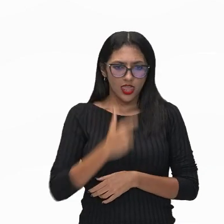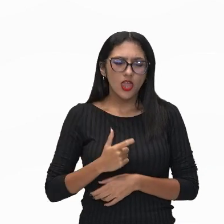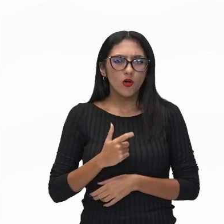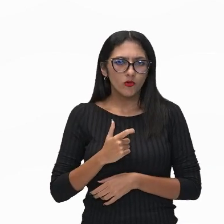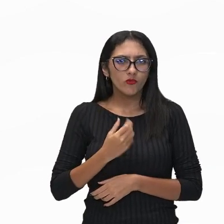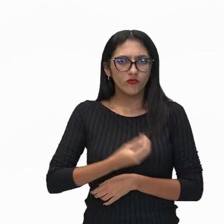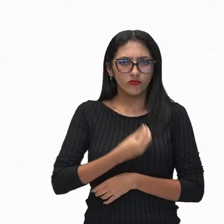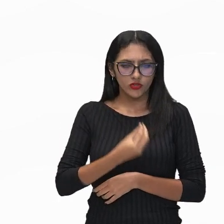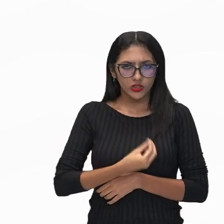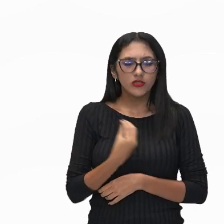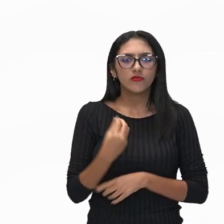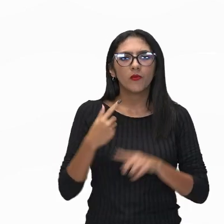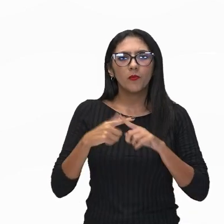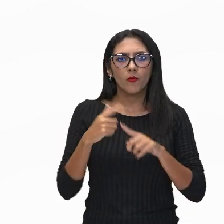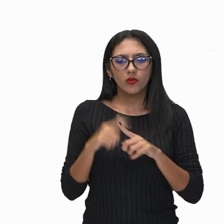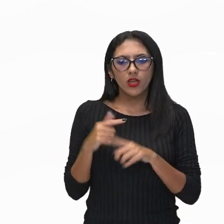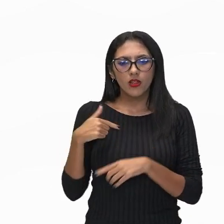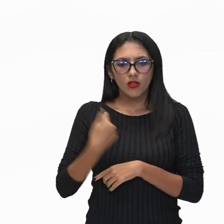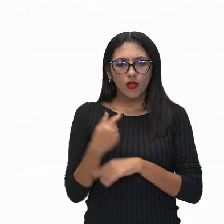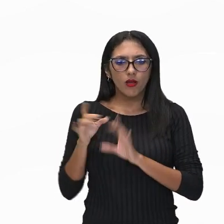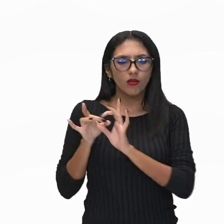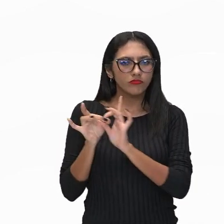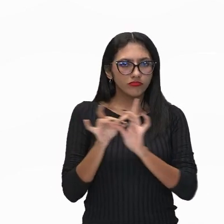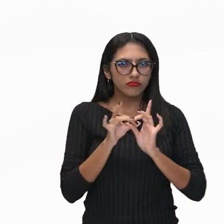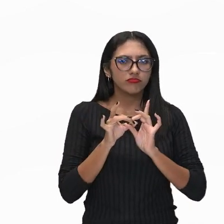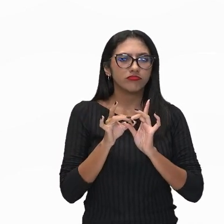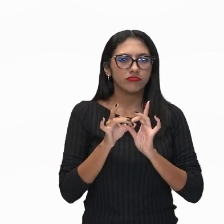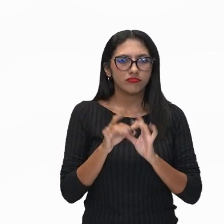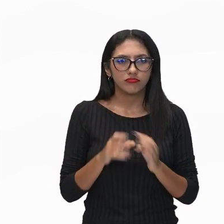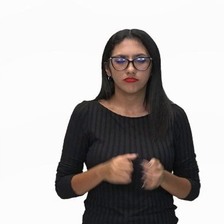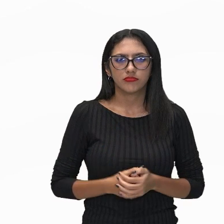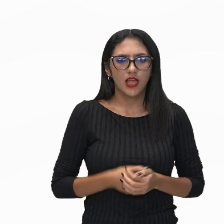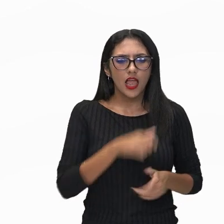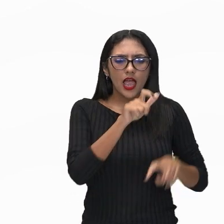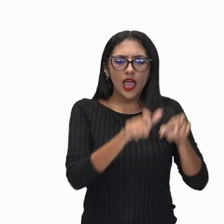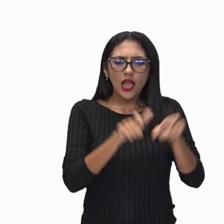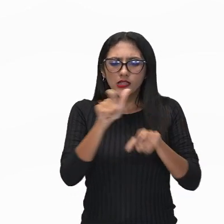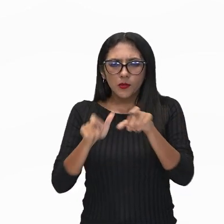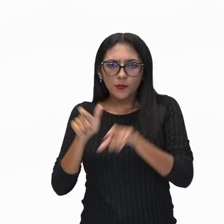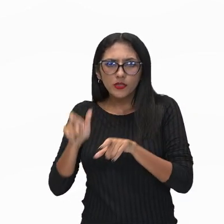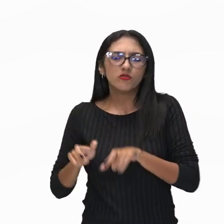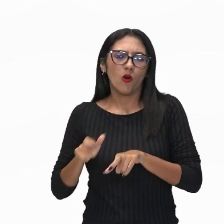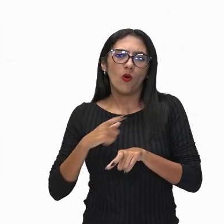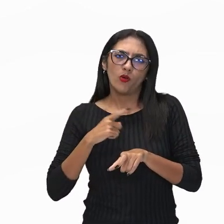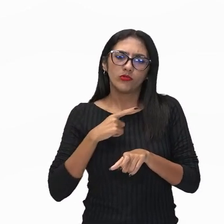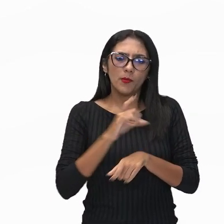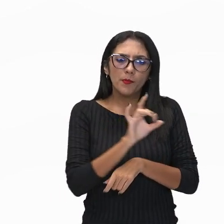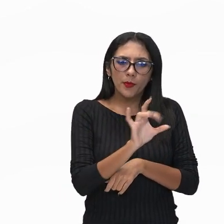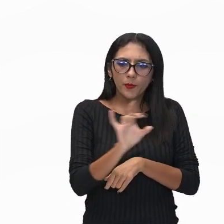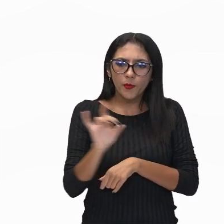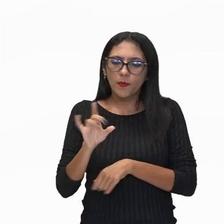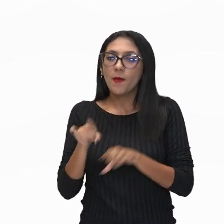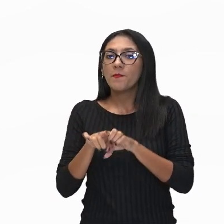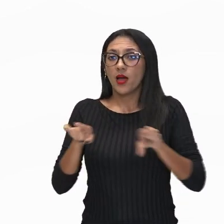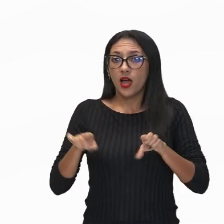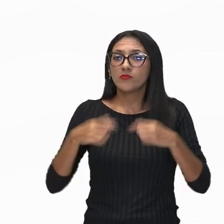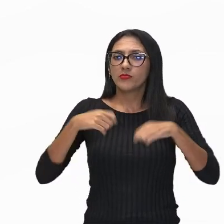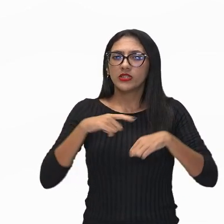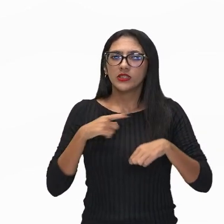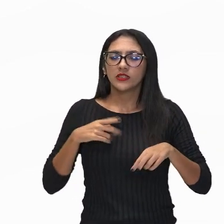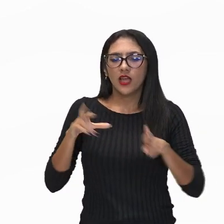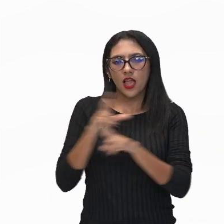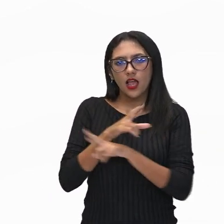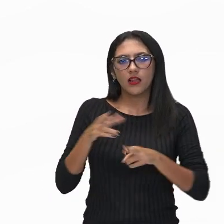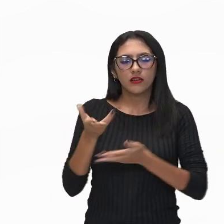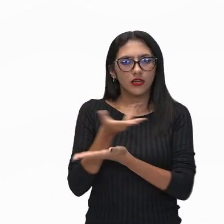nós somos, ou uma pessoa é uma pessoa por meio de outras